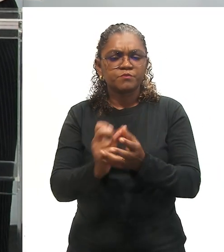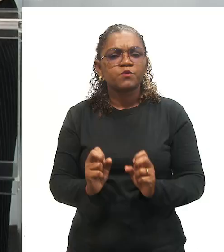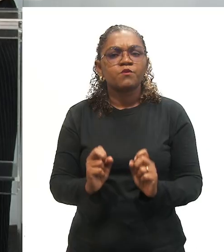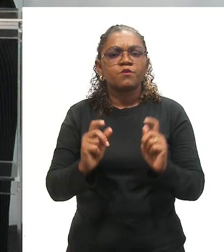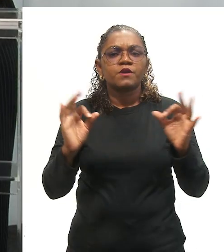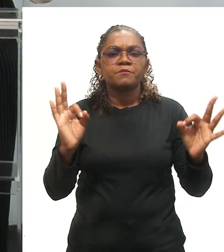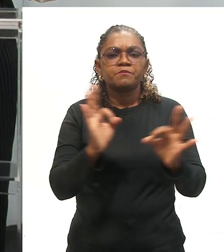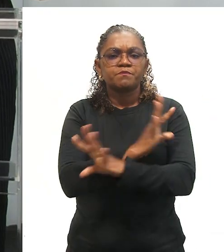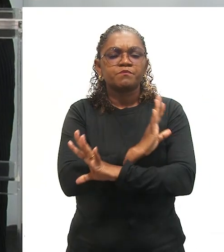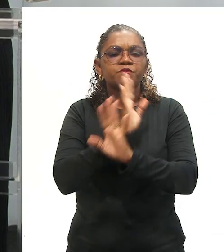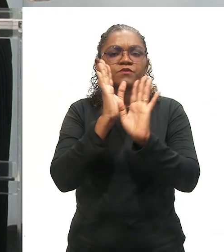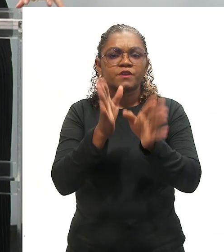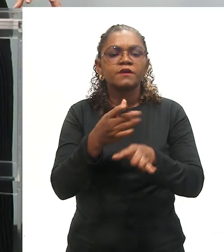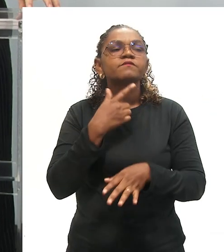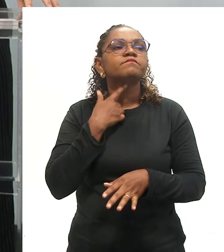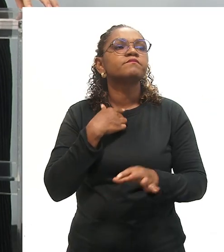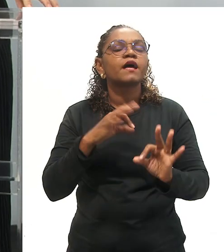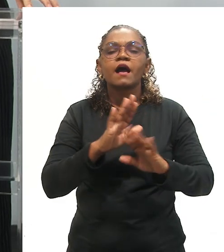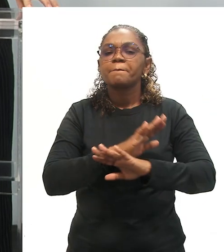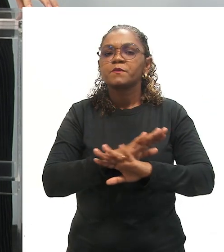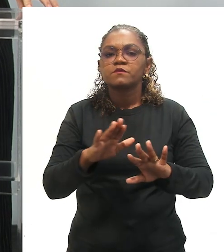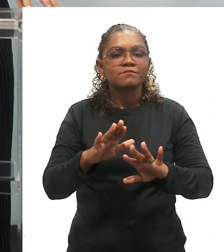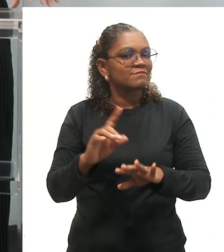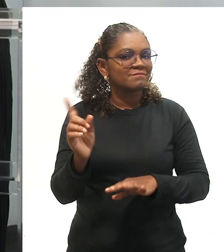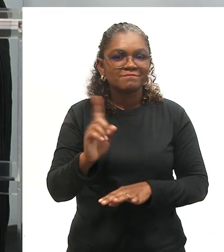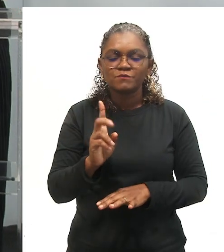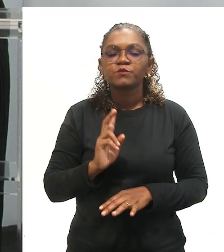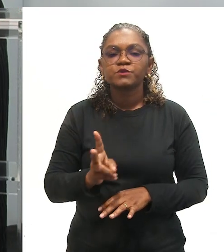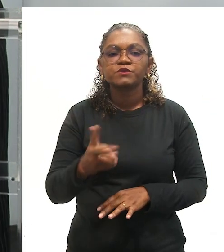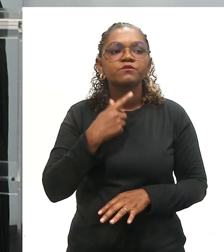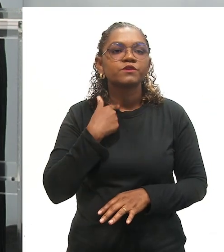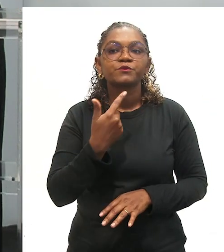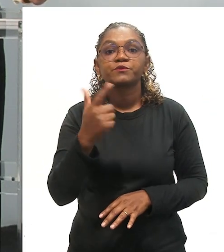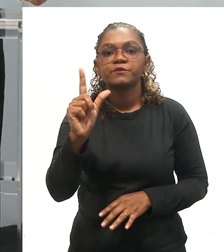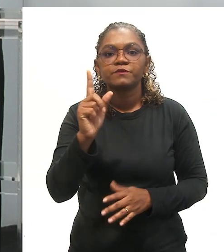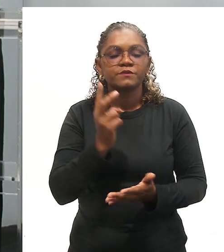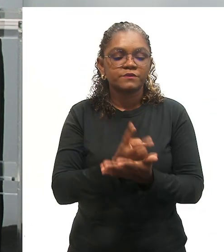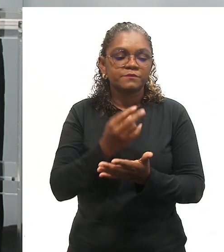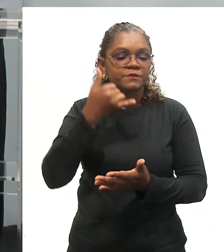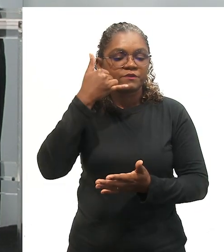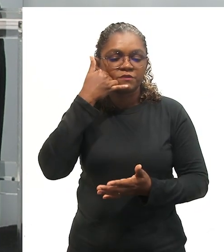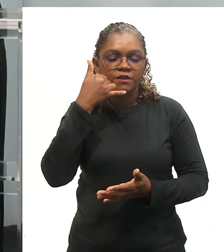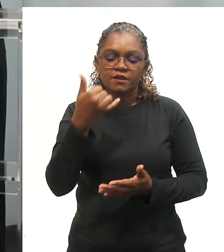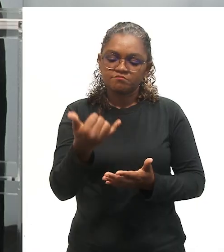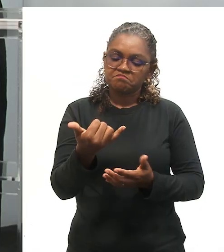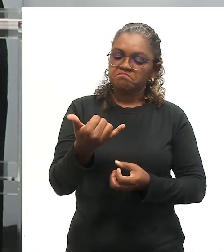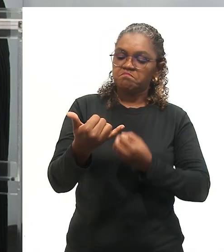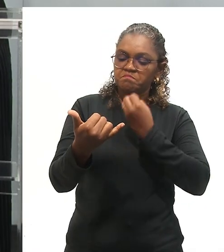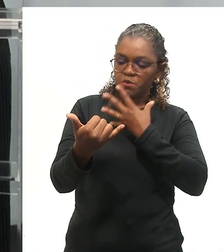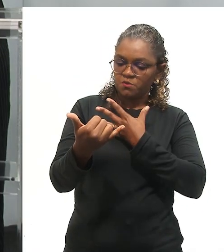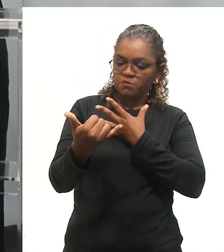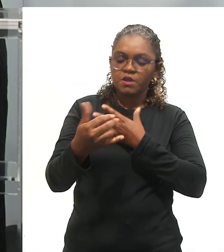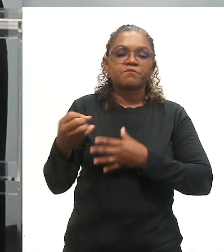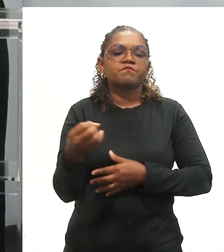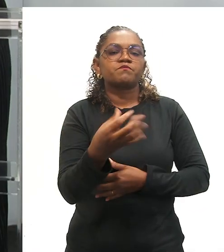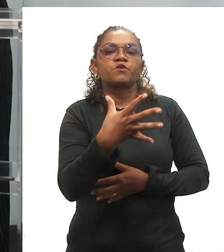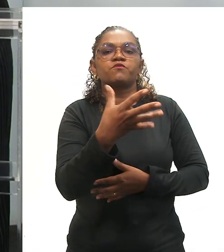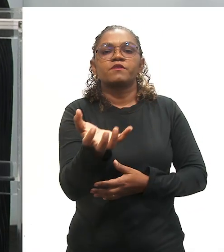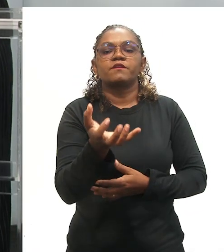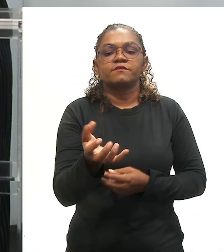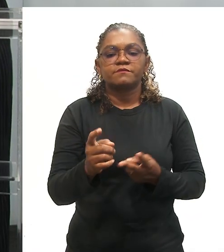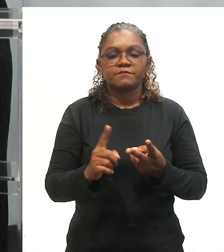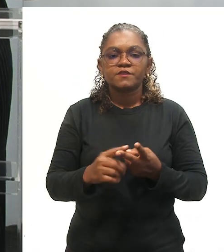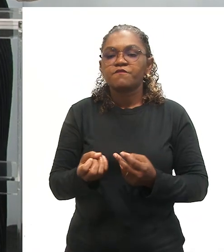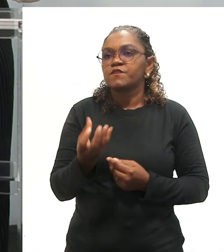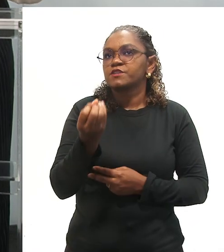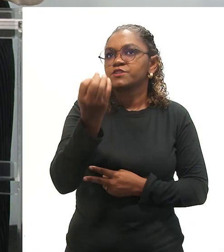coisas, o seu desejo de consumo será outro. Você vai querer um celular novo, você vai querer outras roupas, vai começar a querer viagens, você vai